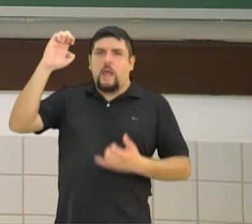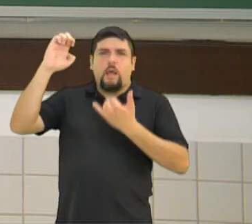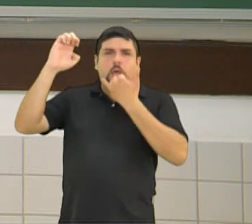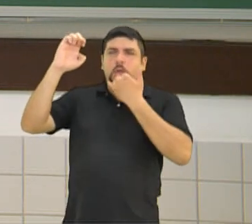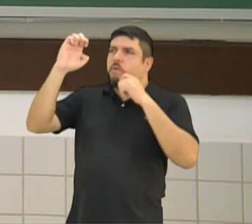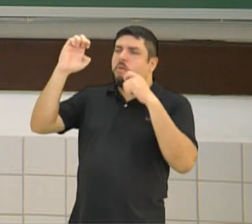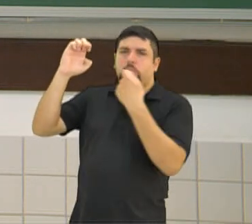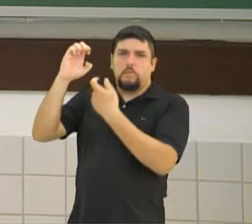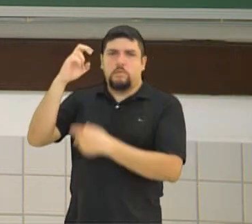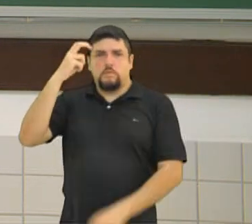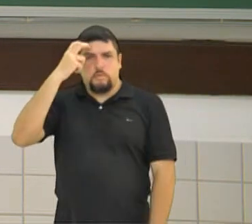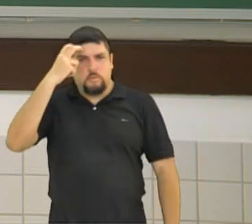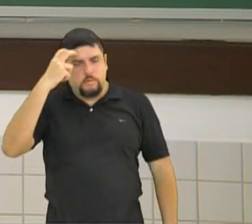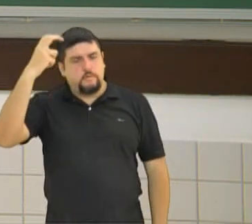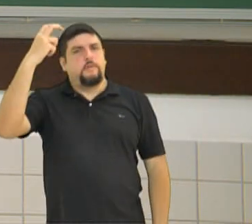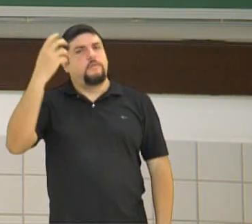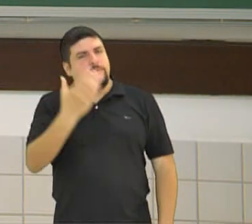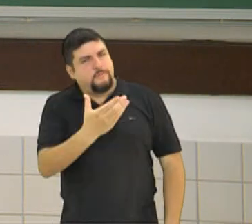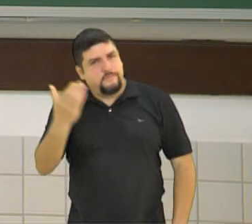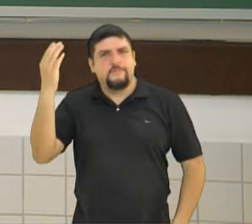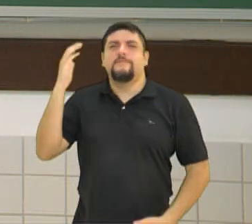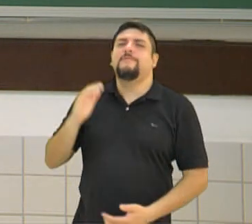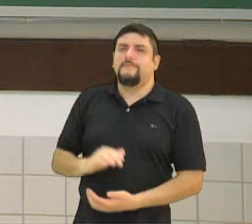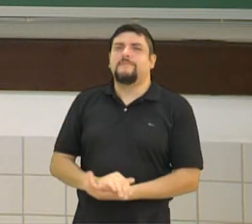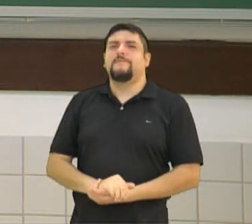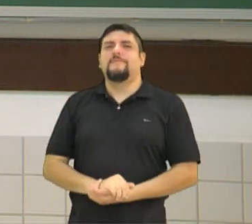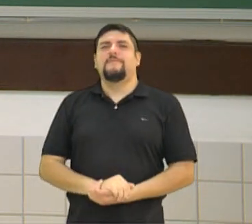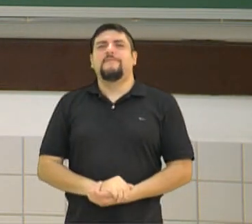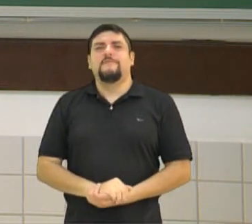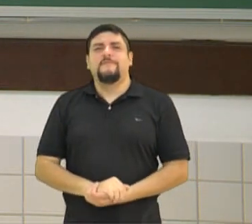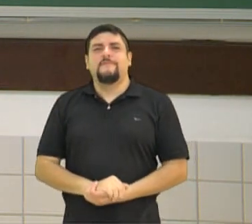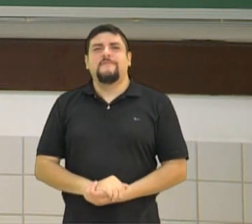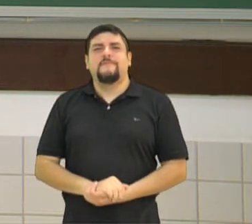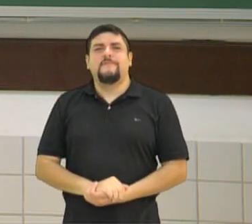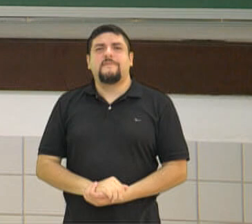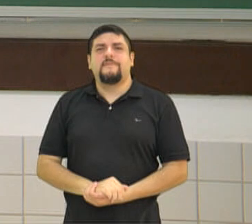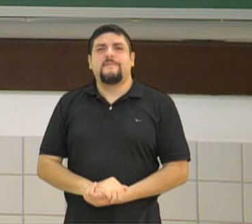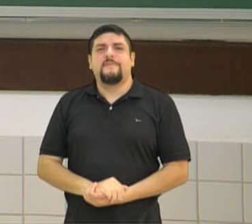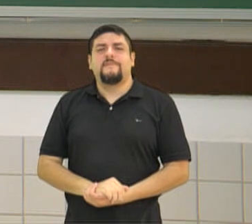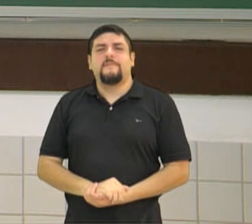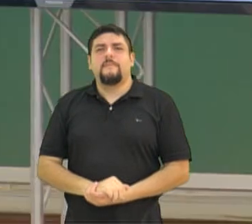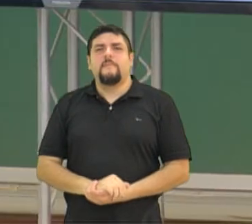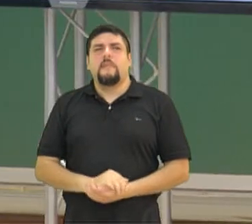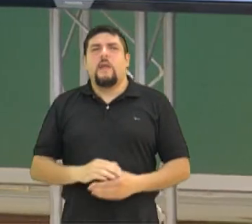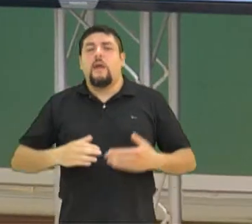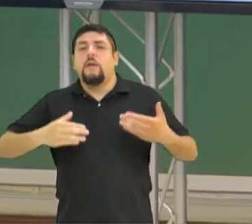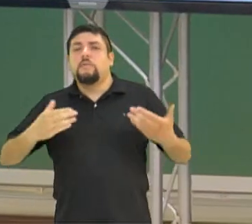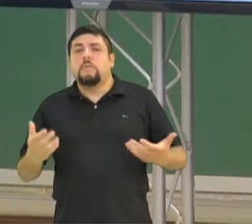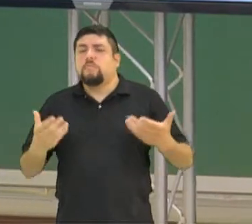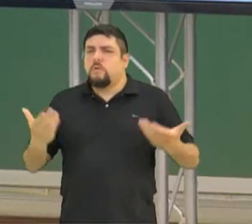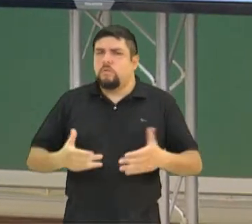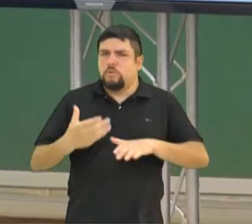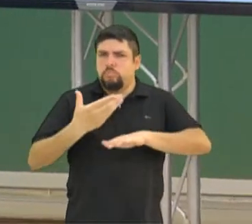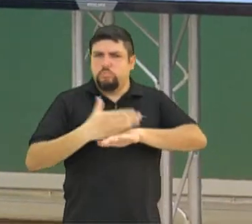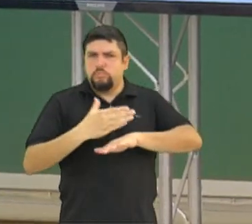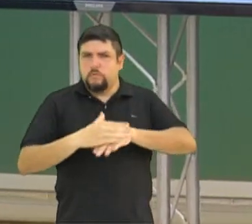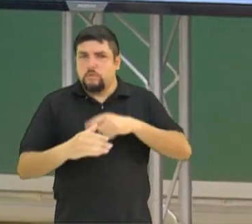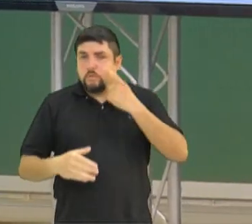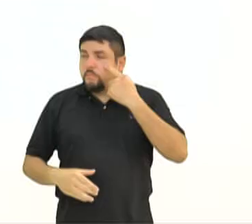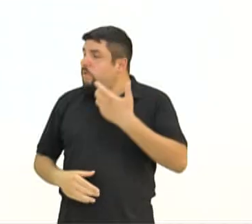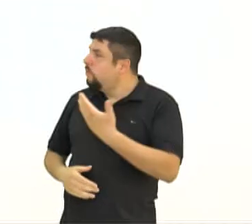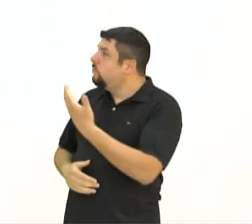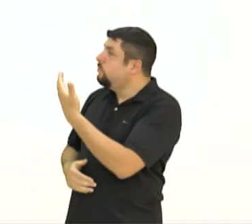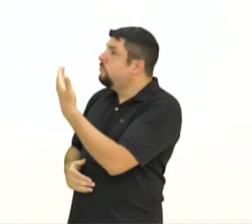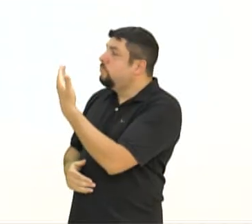tem carbono quiral. Beleza, galera? É. Verifique, então, se existe isomeria óptica nesse composto aqui, ó, no